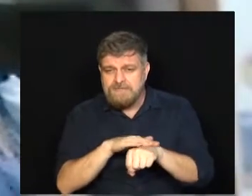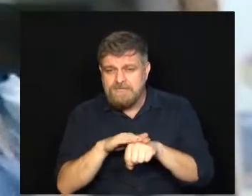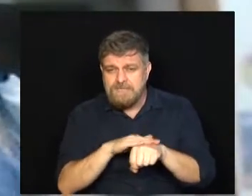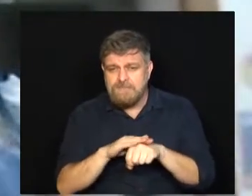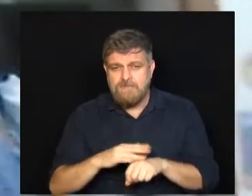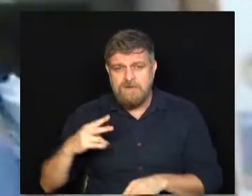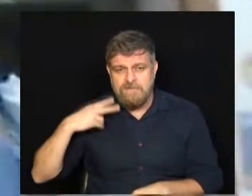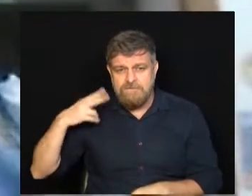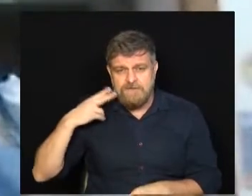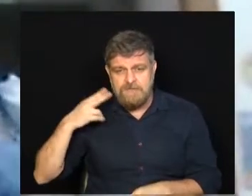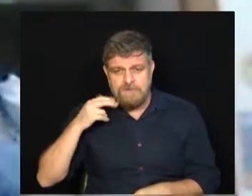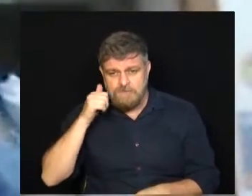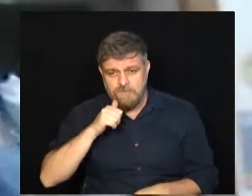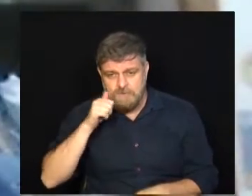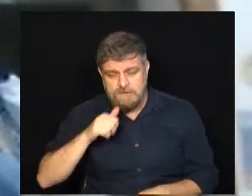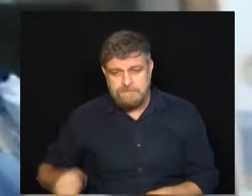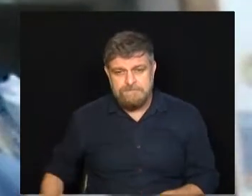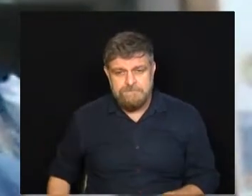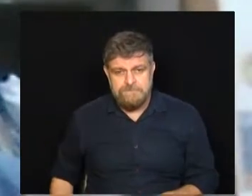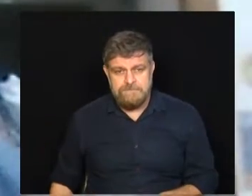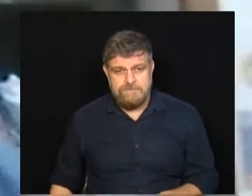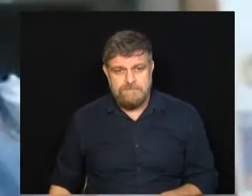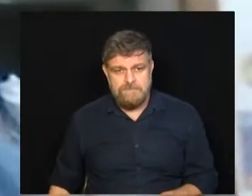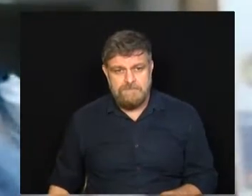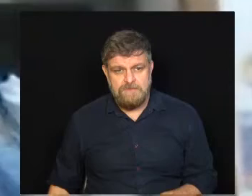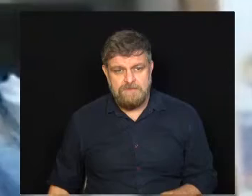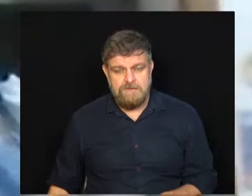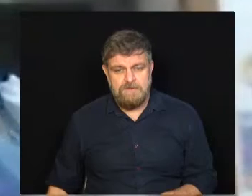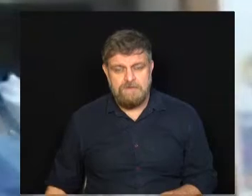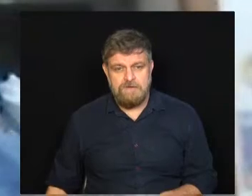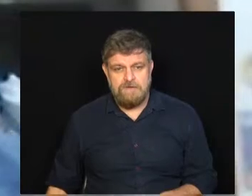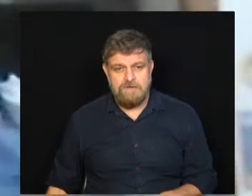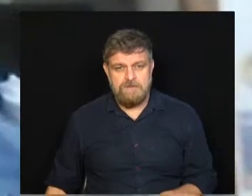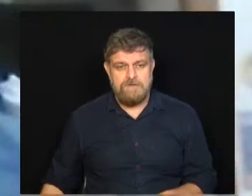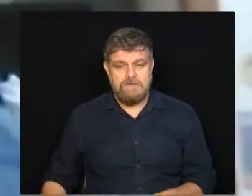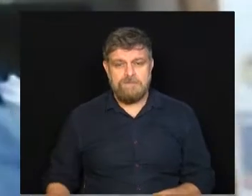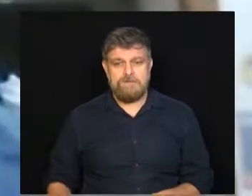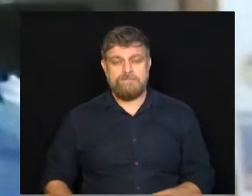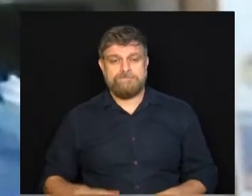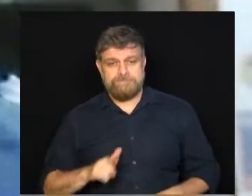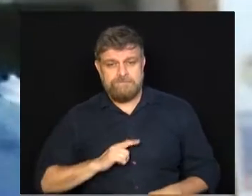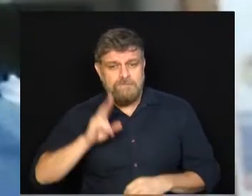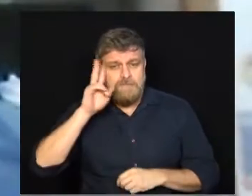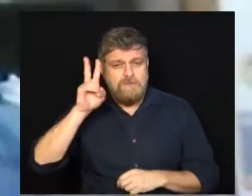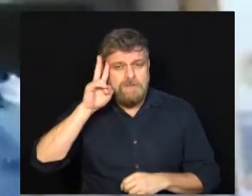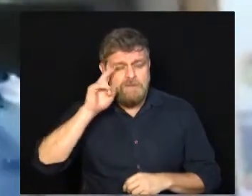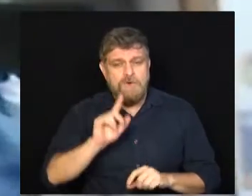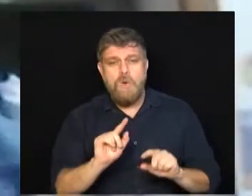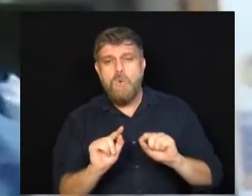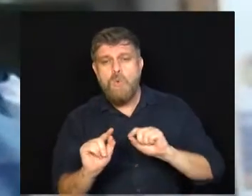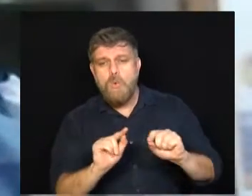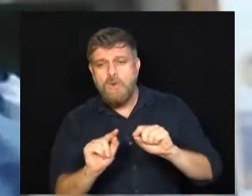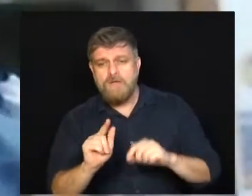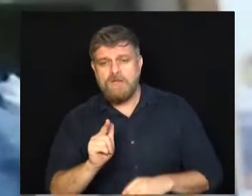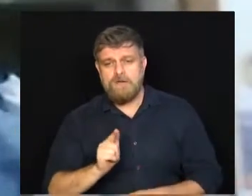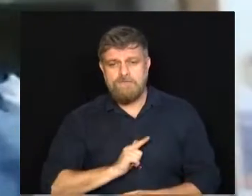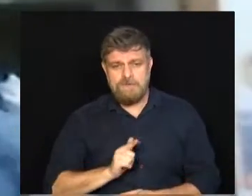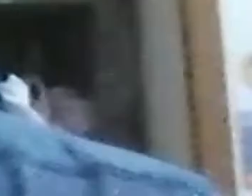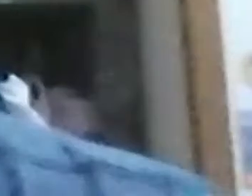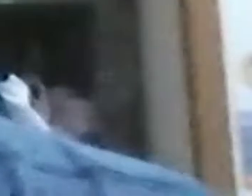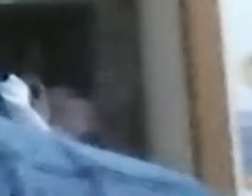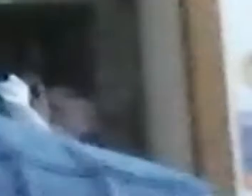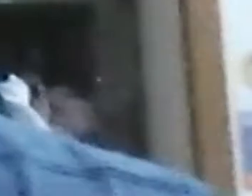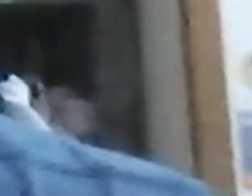mas com o vereador Paulo Bufo, que é militante antigo nessa área, lembrar muito com o que ele